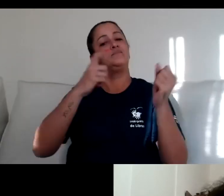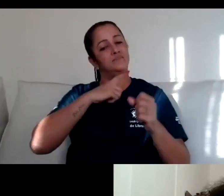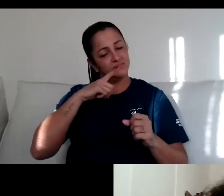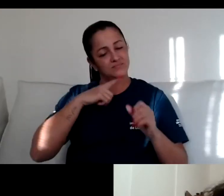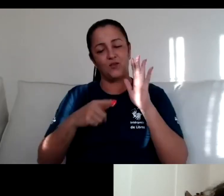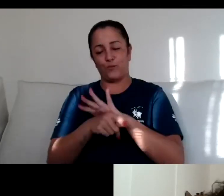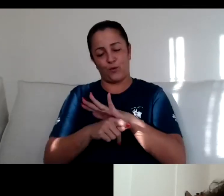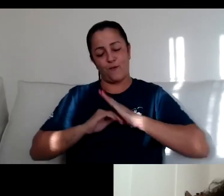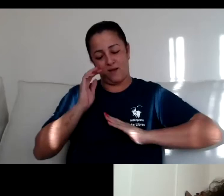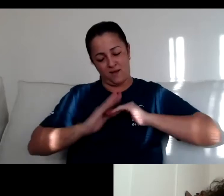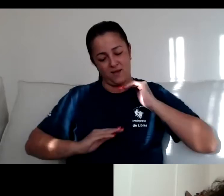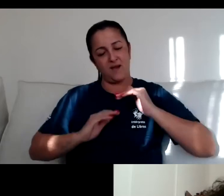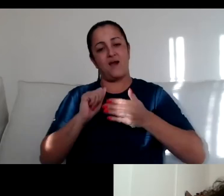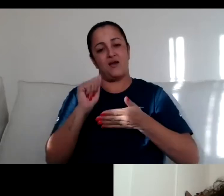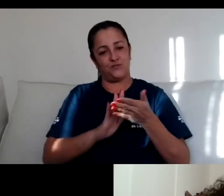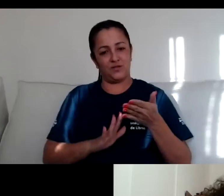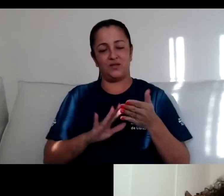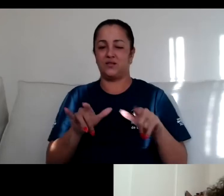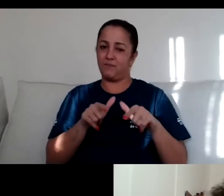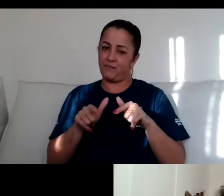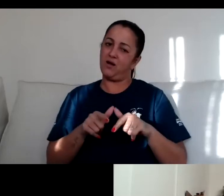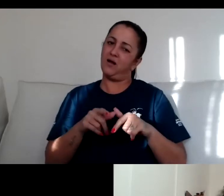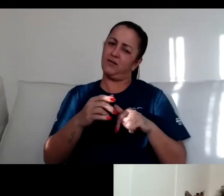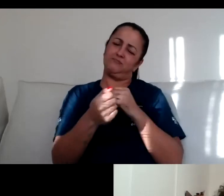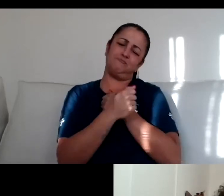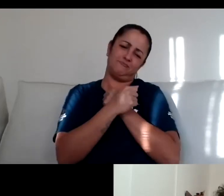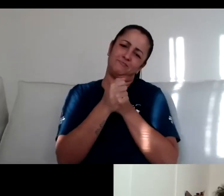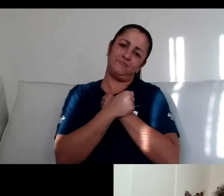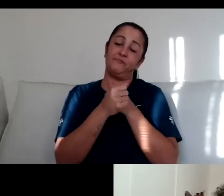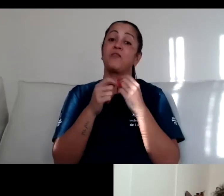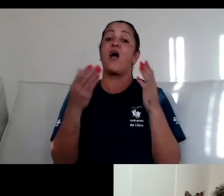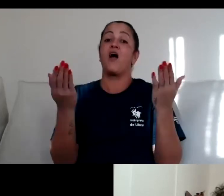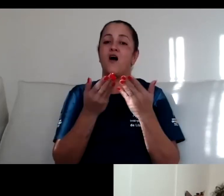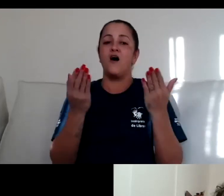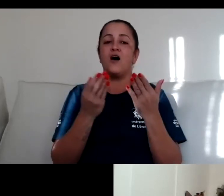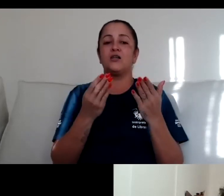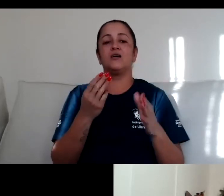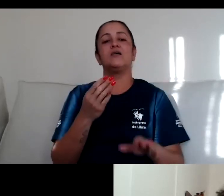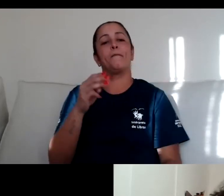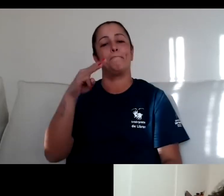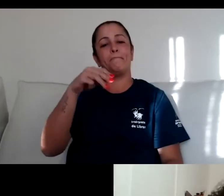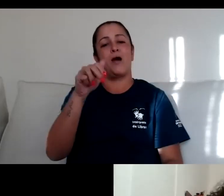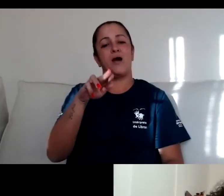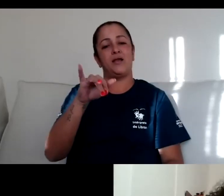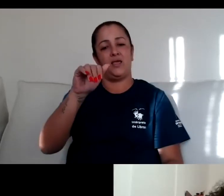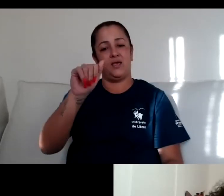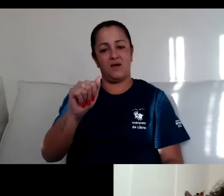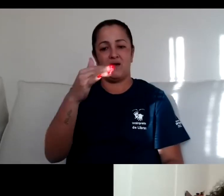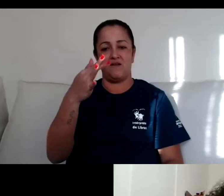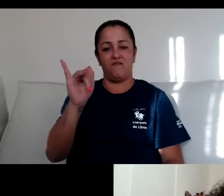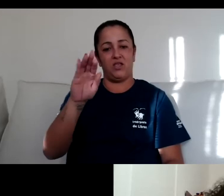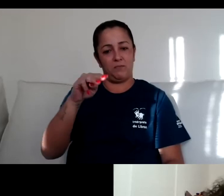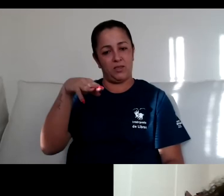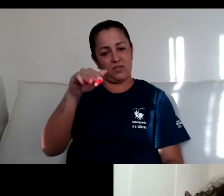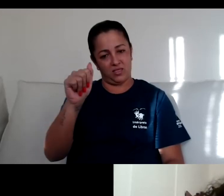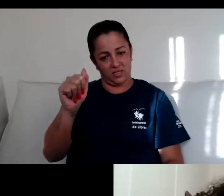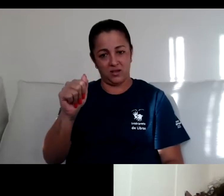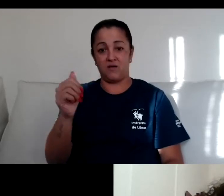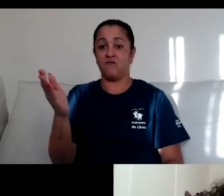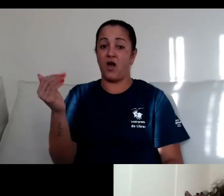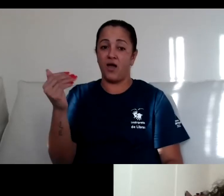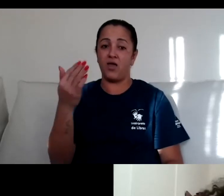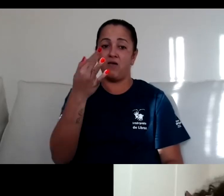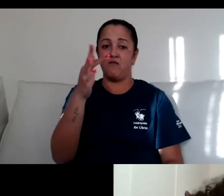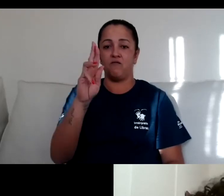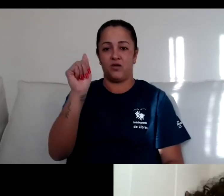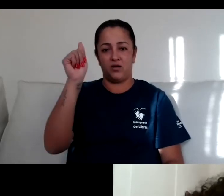Fran, conterrânea da Maria Firmina dos Reis, vem para cá, mulher, vamos conversar, vamos ver se esse negócio está funcionando. Tá todo mundo querendo